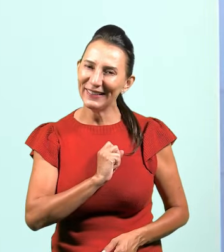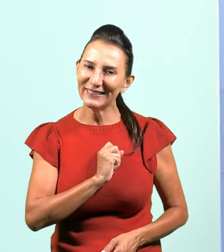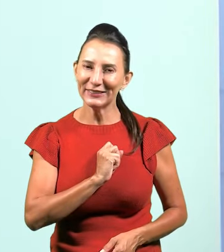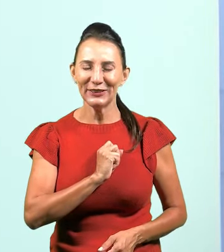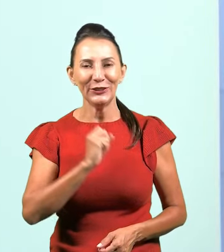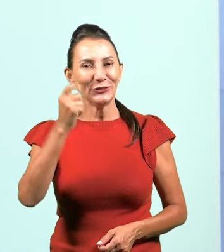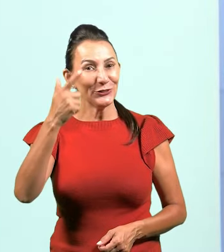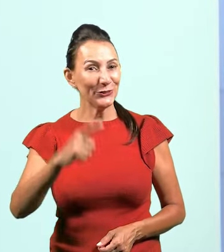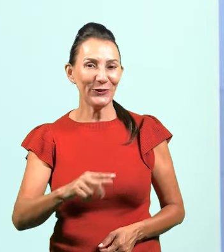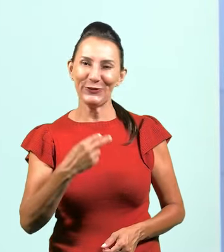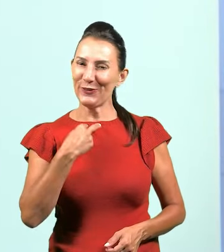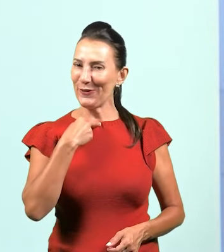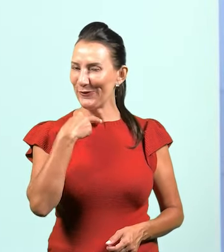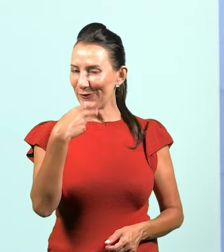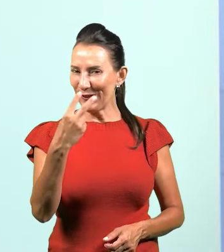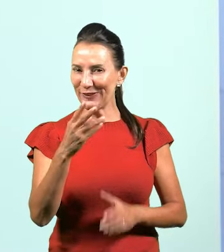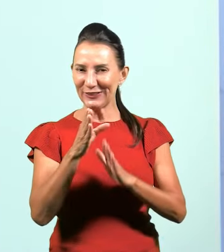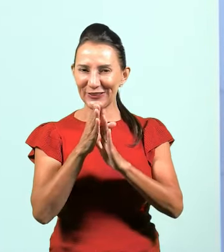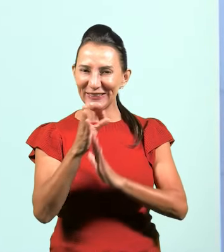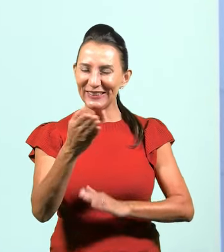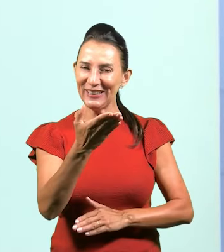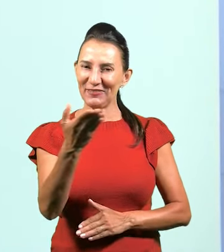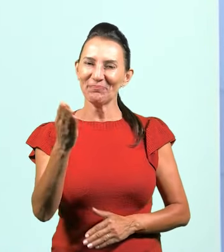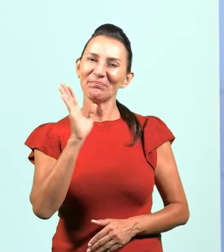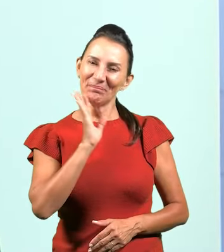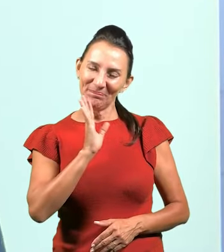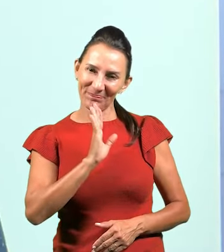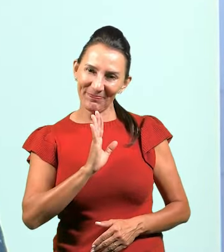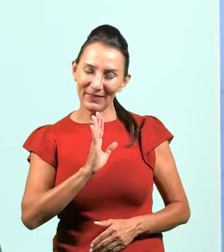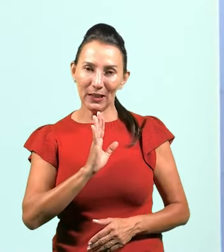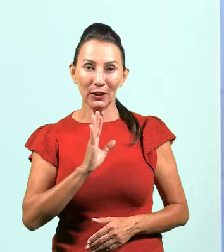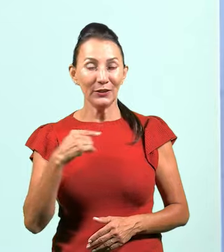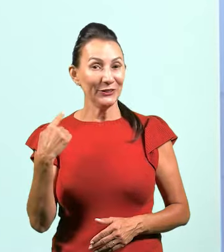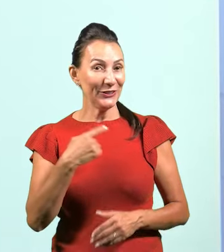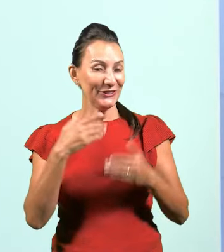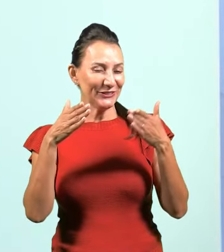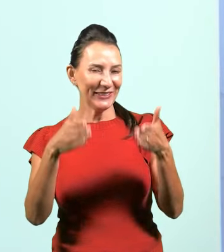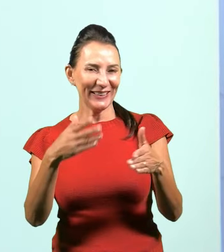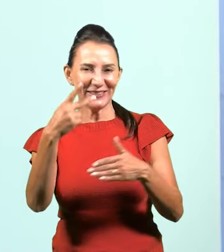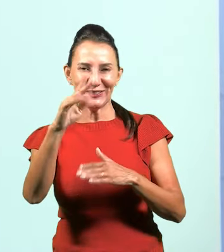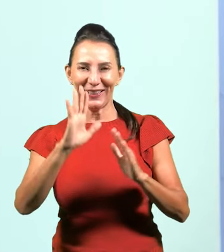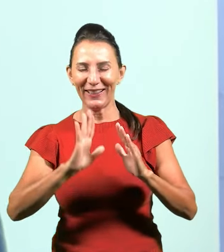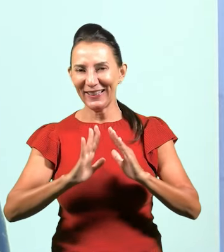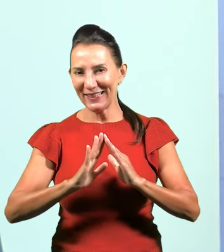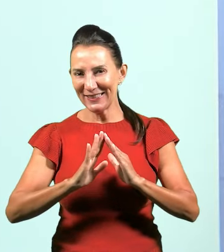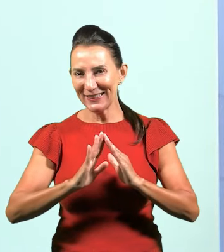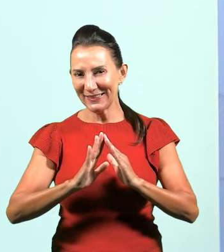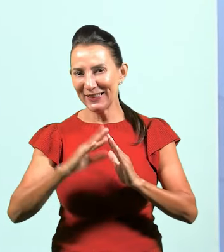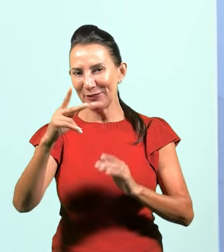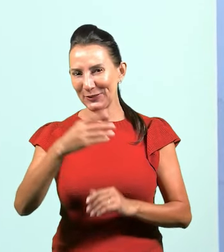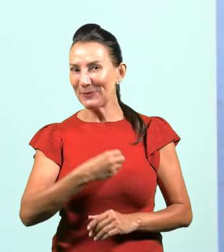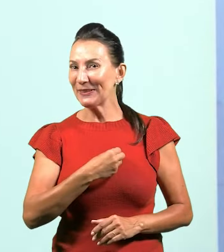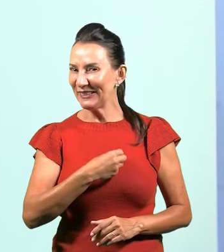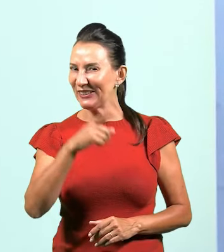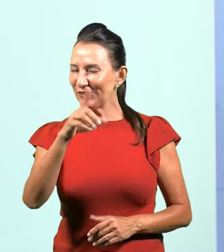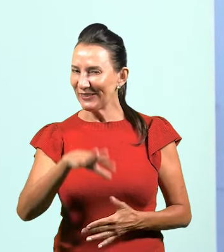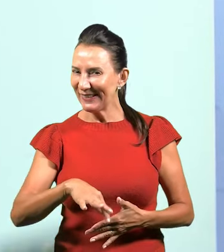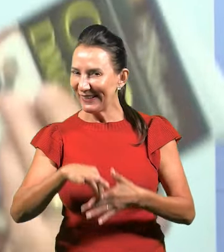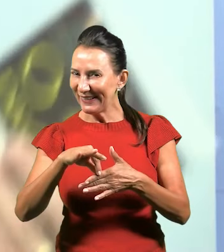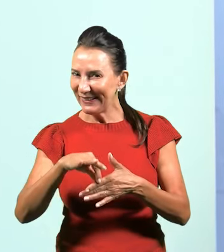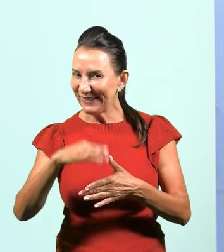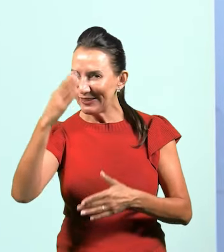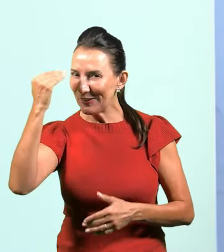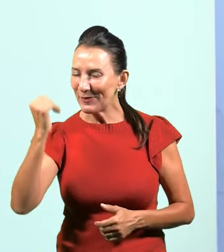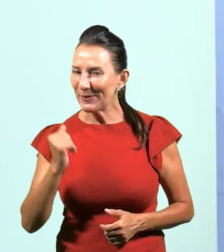Olá, meus amados, mais uma vez a voz do conselho. Que legal, podemos chegar em sua casa, em sua presença,